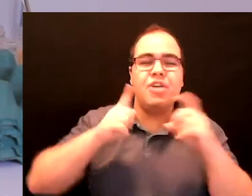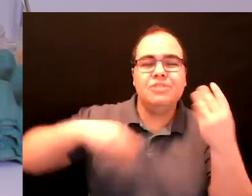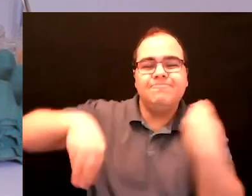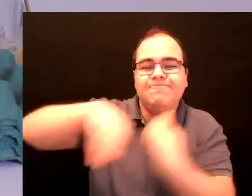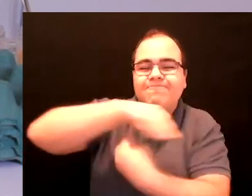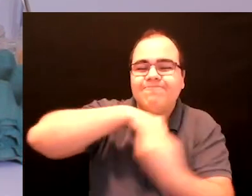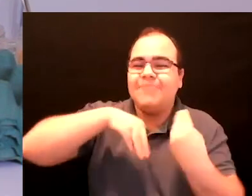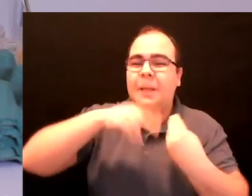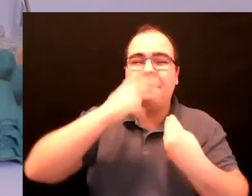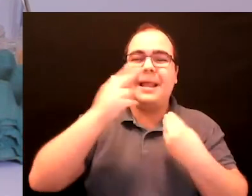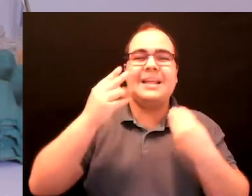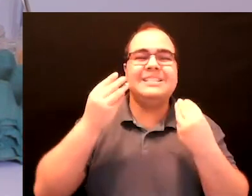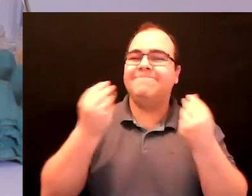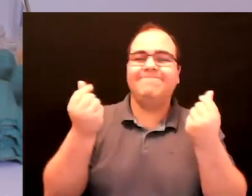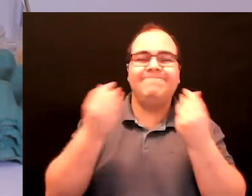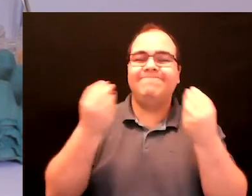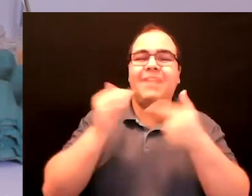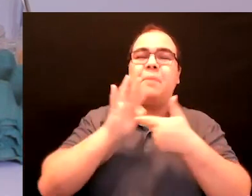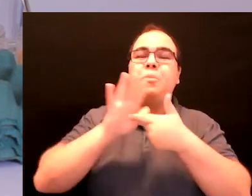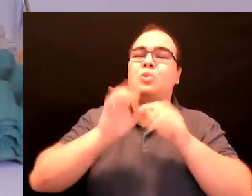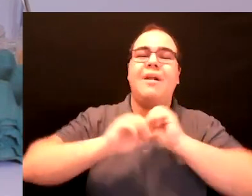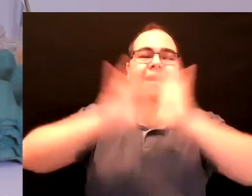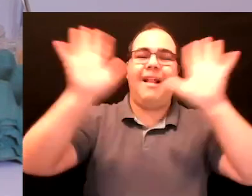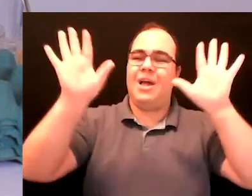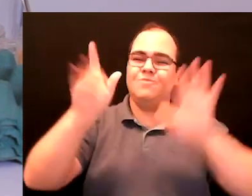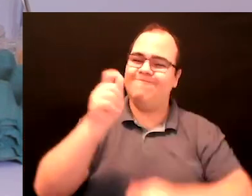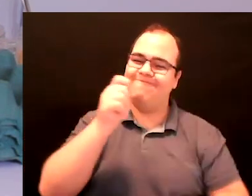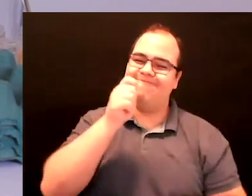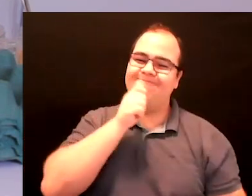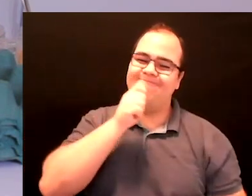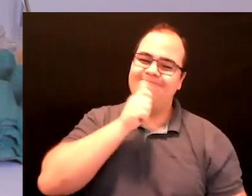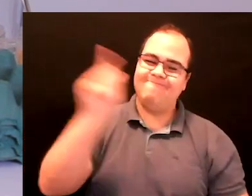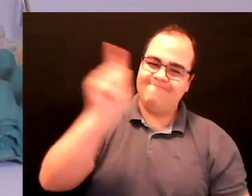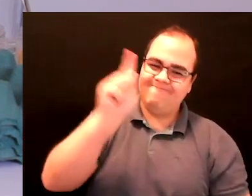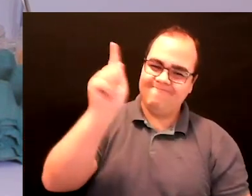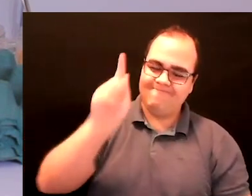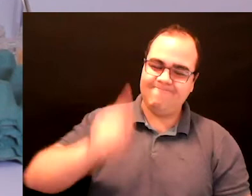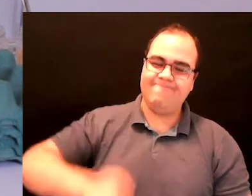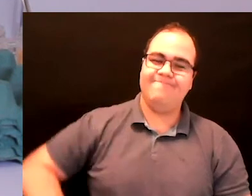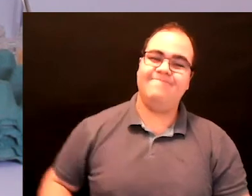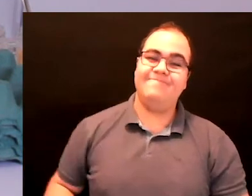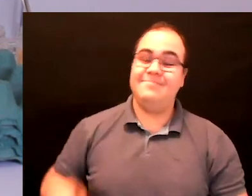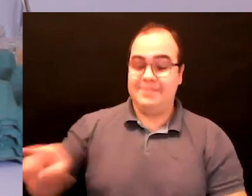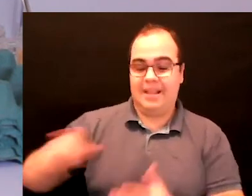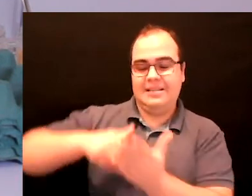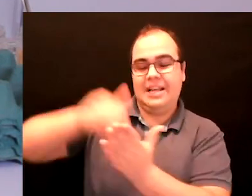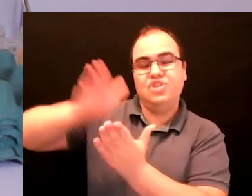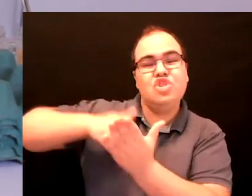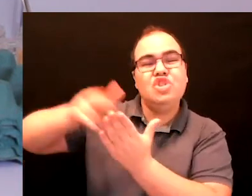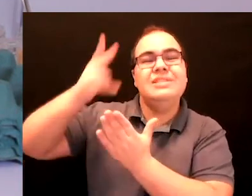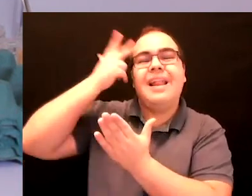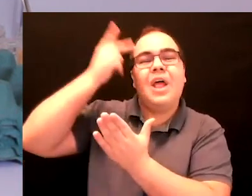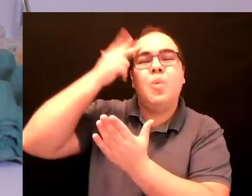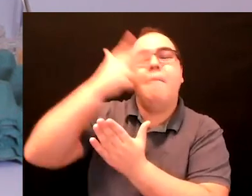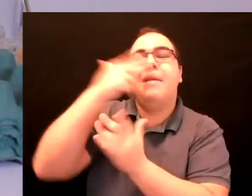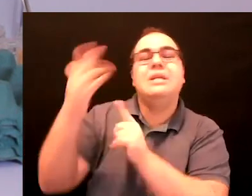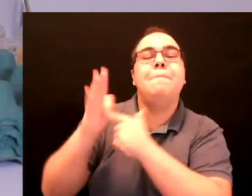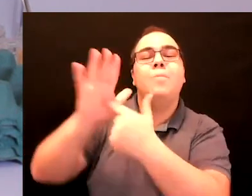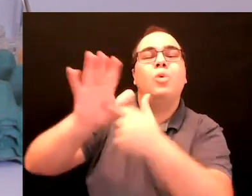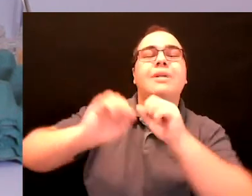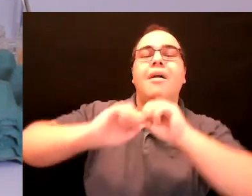esse amarelo ia misturar com o verde e não ia aparecer realmente toda essa cor aqui da nossa